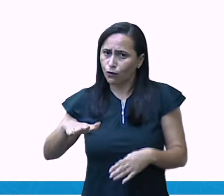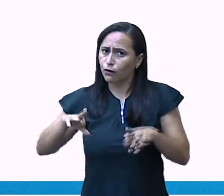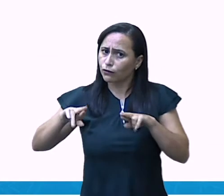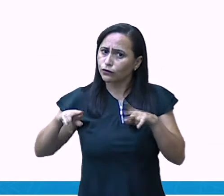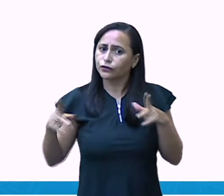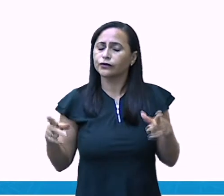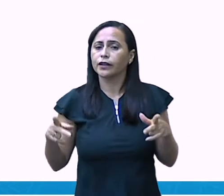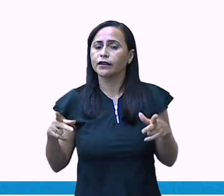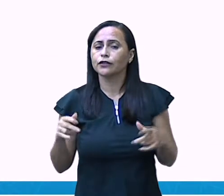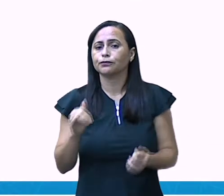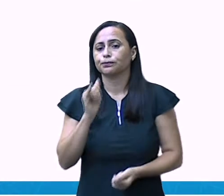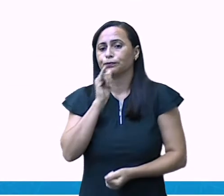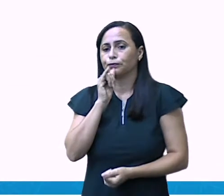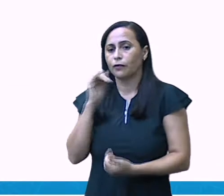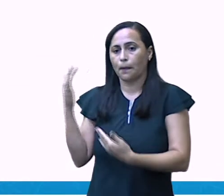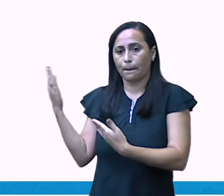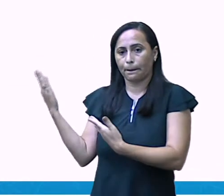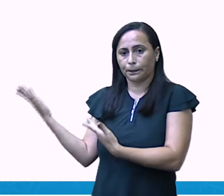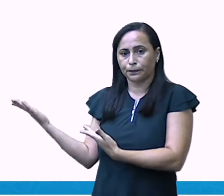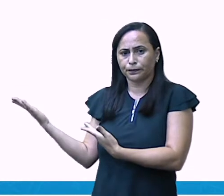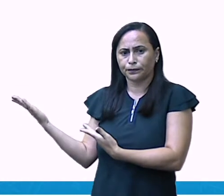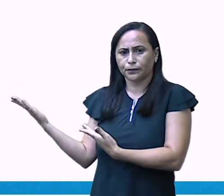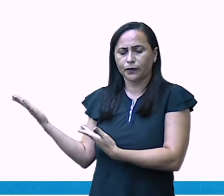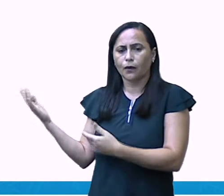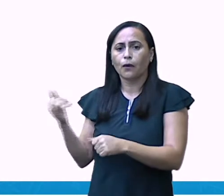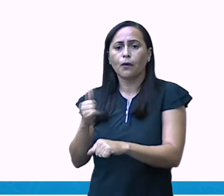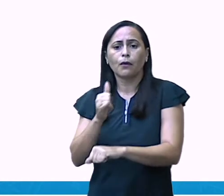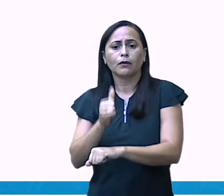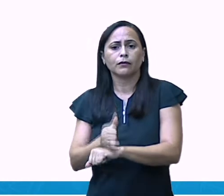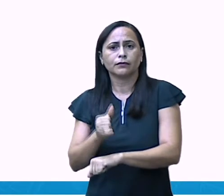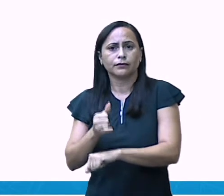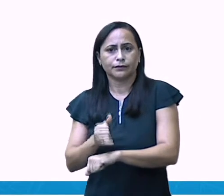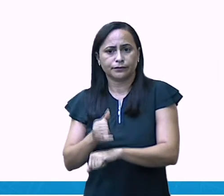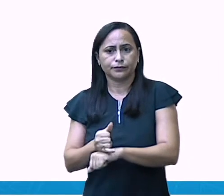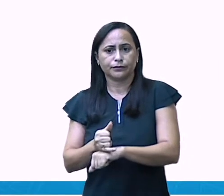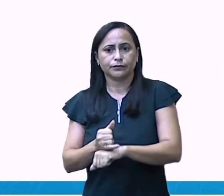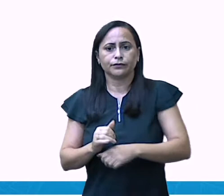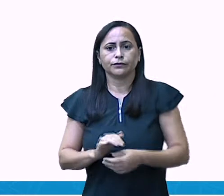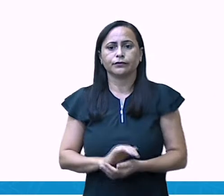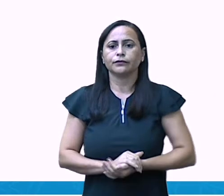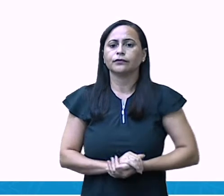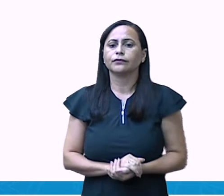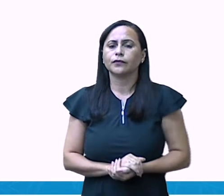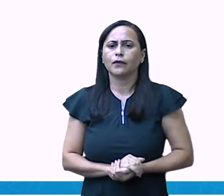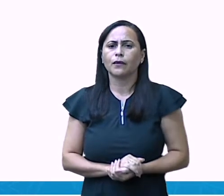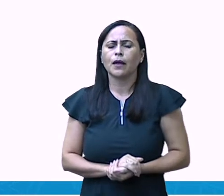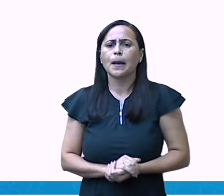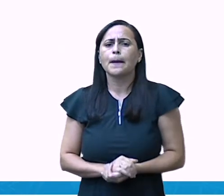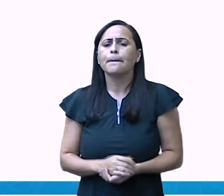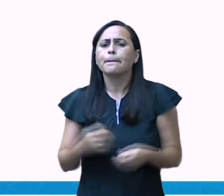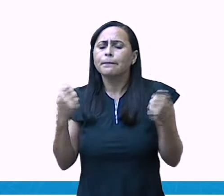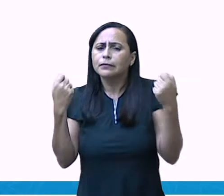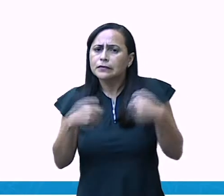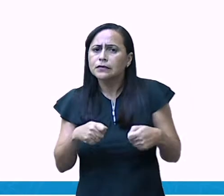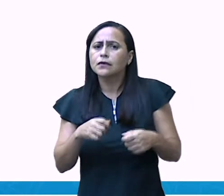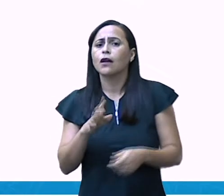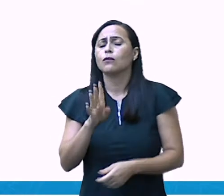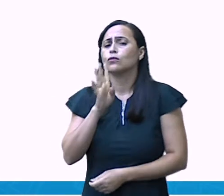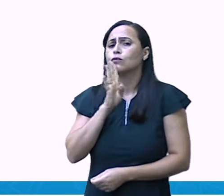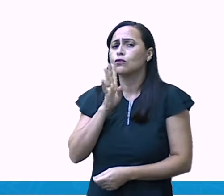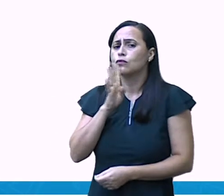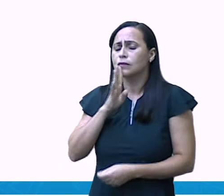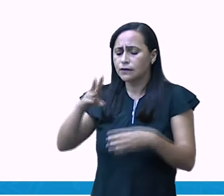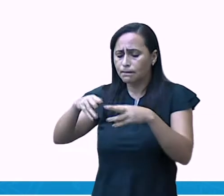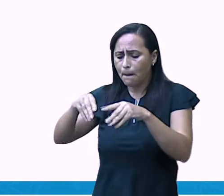a mineração quanto o extrativismo, nós dependemos conhecer o tipo de solo para saber se